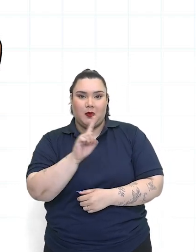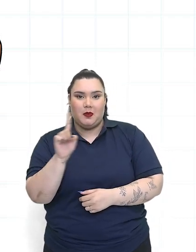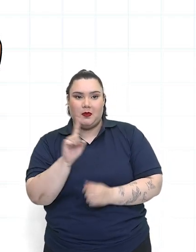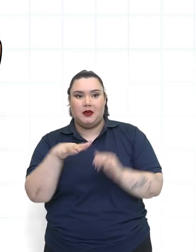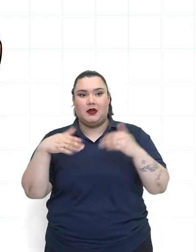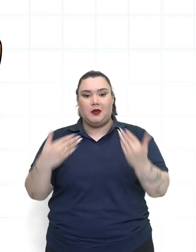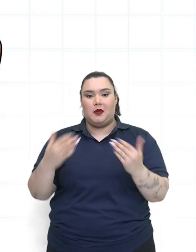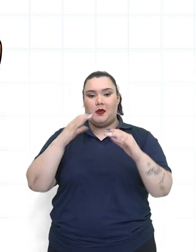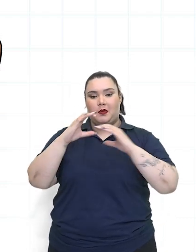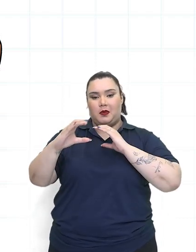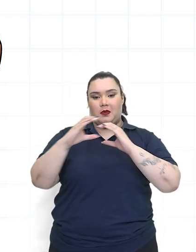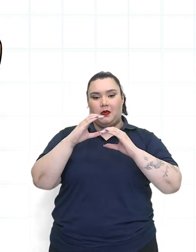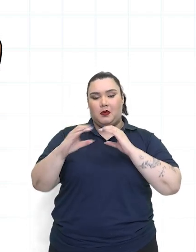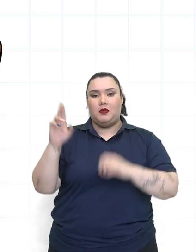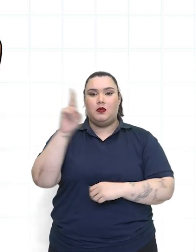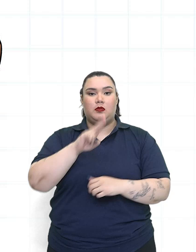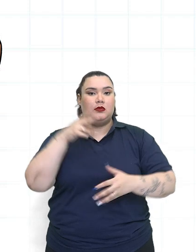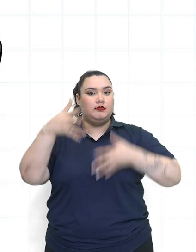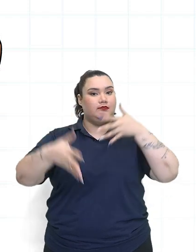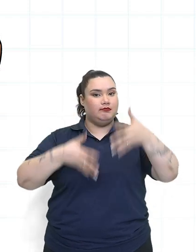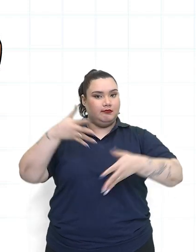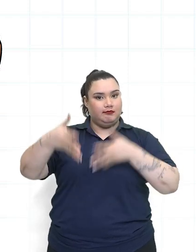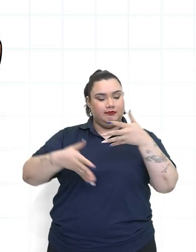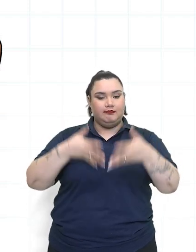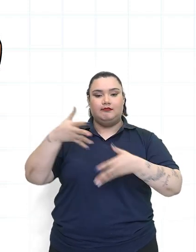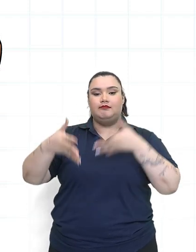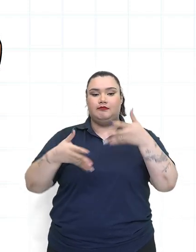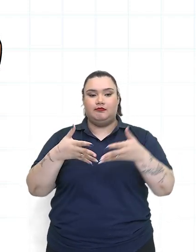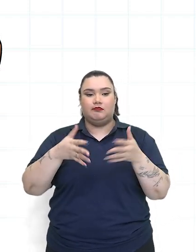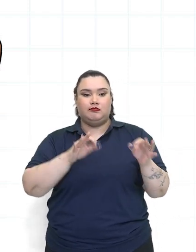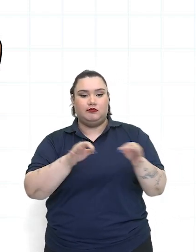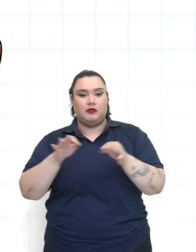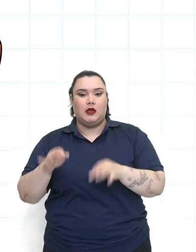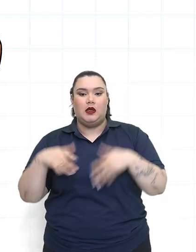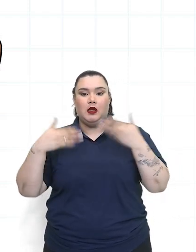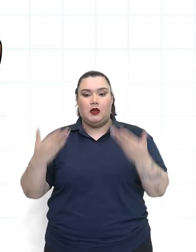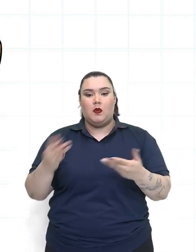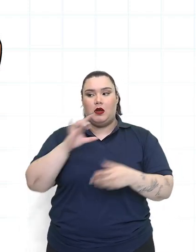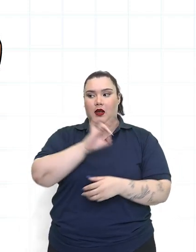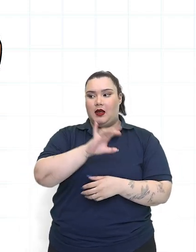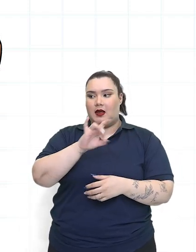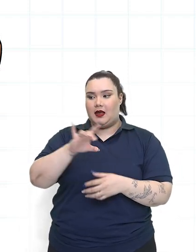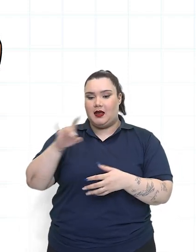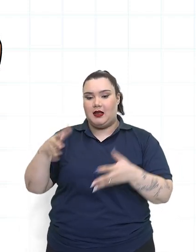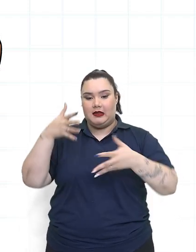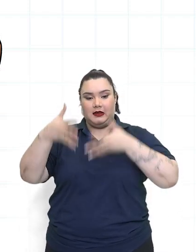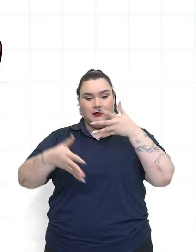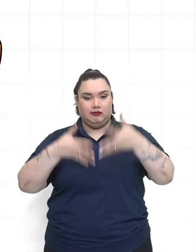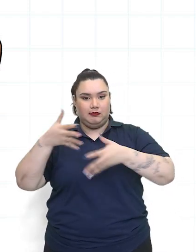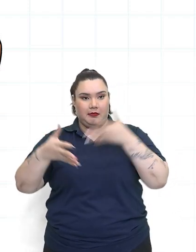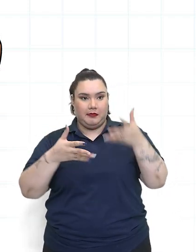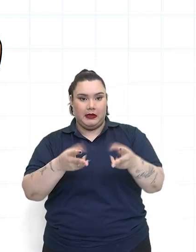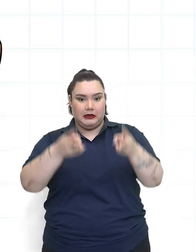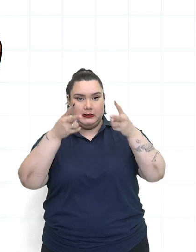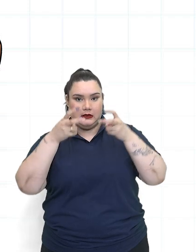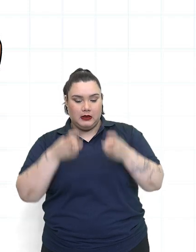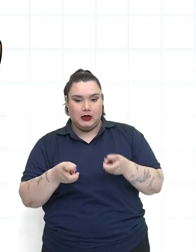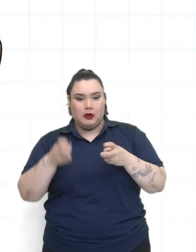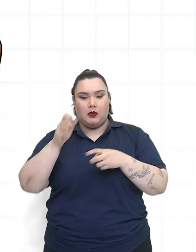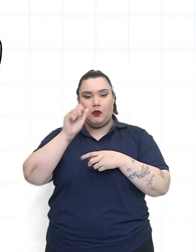elas se comunicam através dos gestos, né? Então, para cada gesto que você está vendo, né,